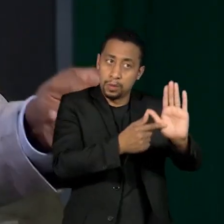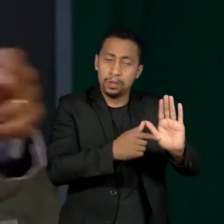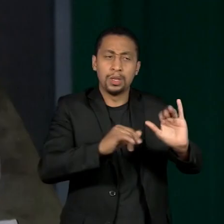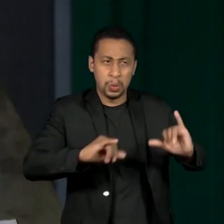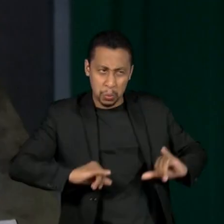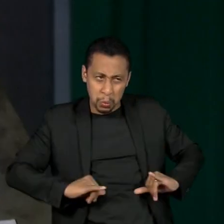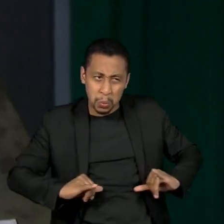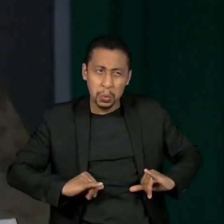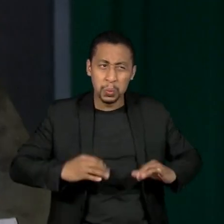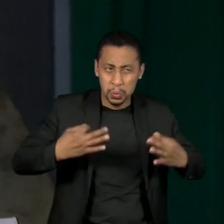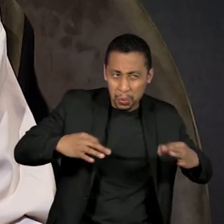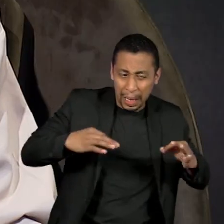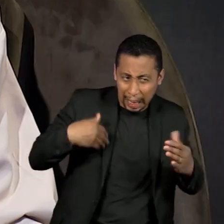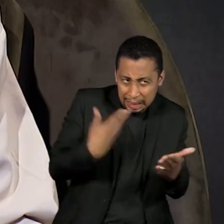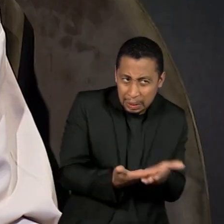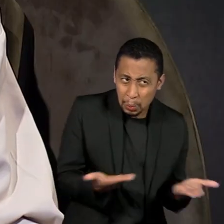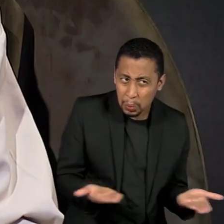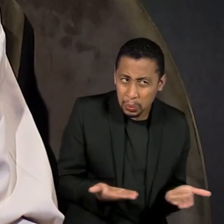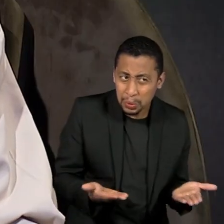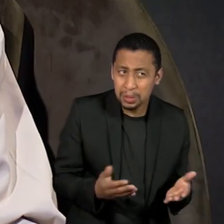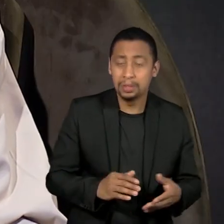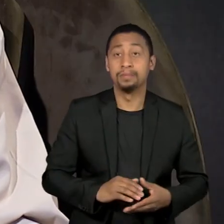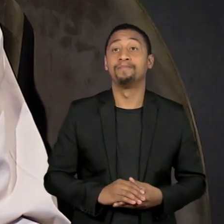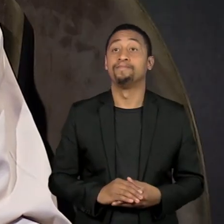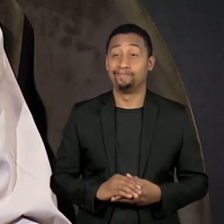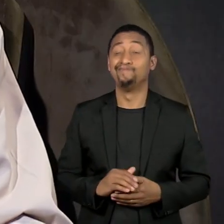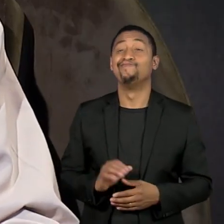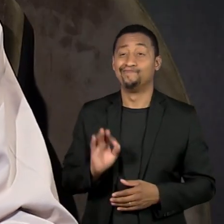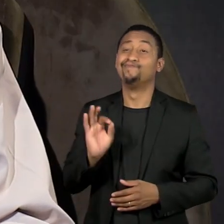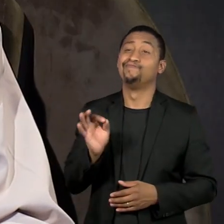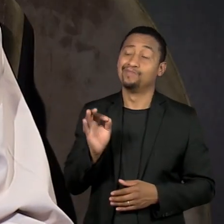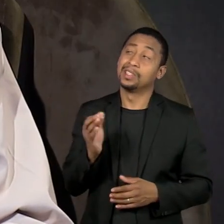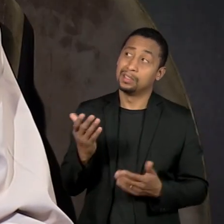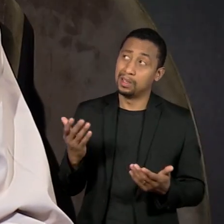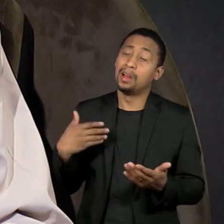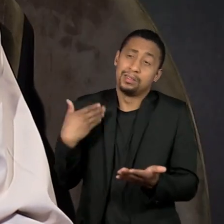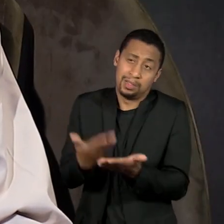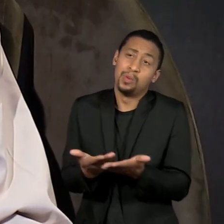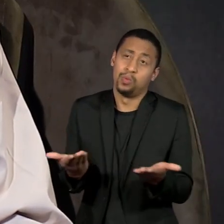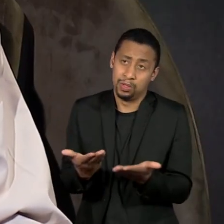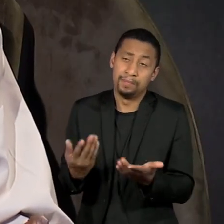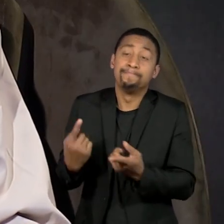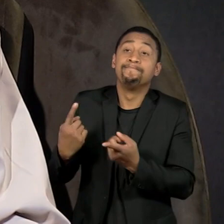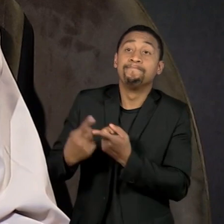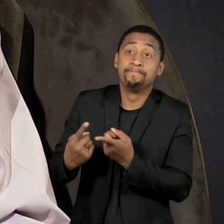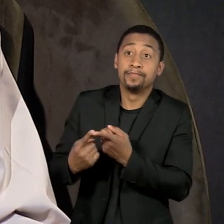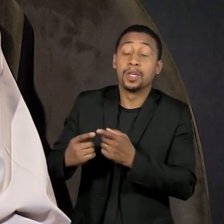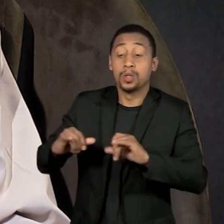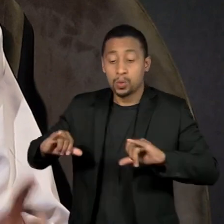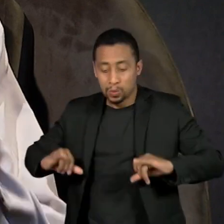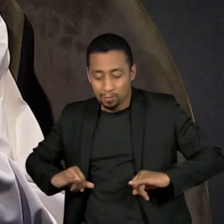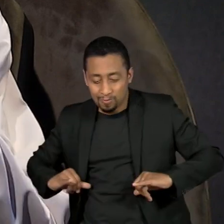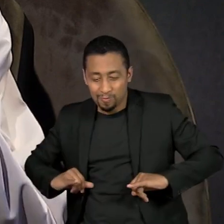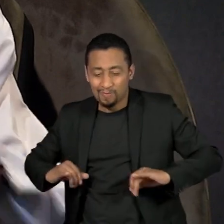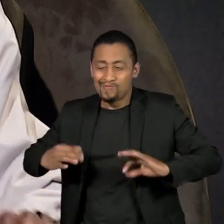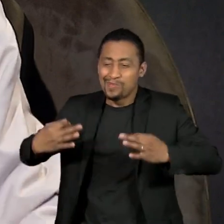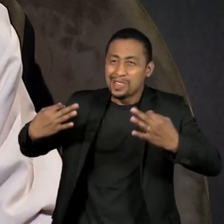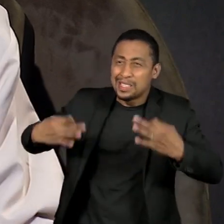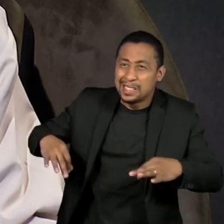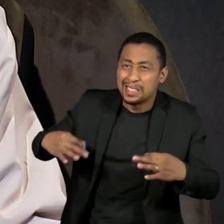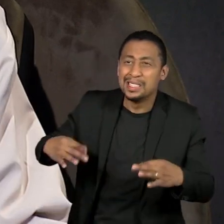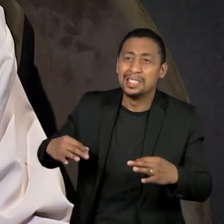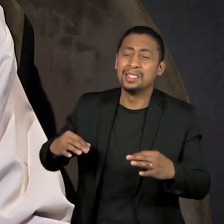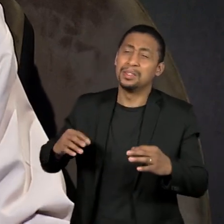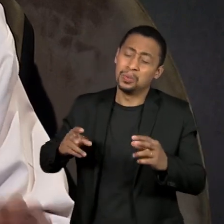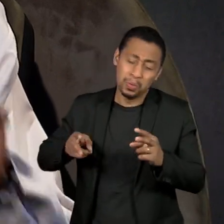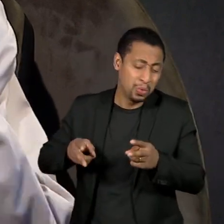ainda hoje? Tem sim, porque a dor e o sofrimento, ela está presente sempre. Só que há um